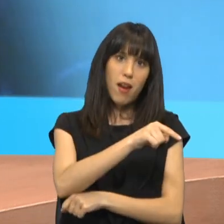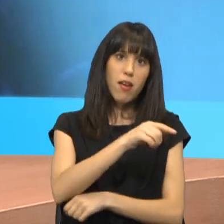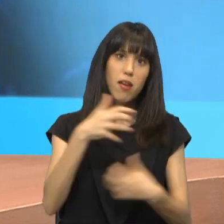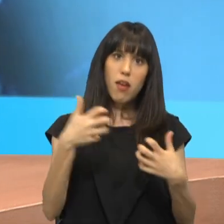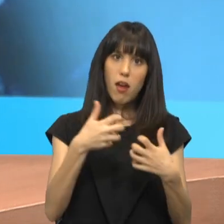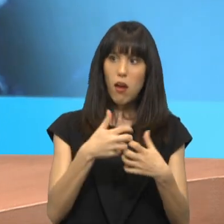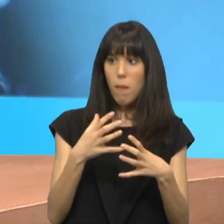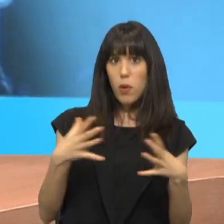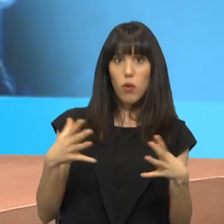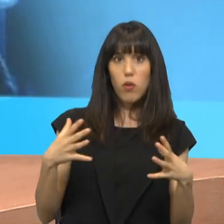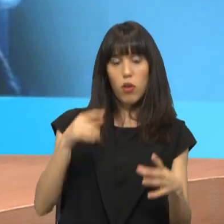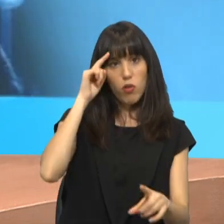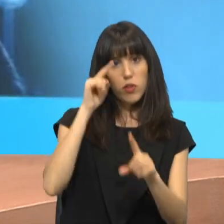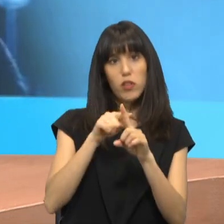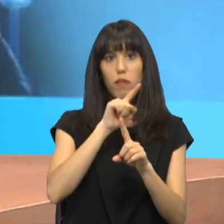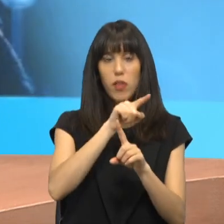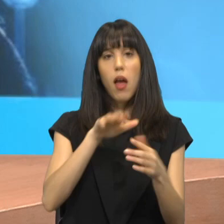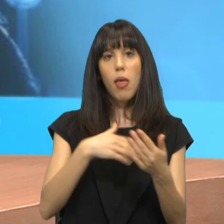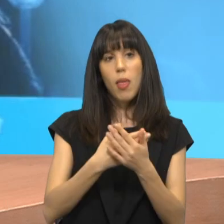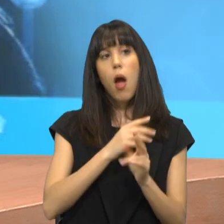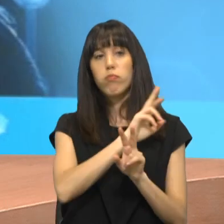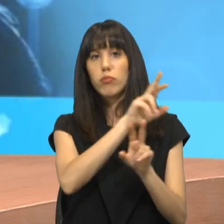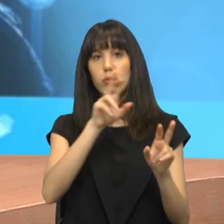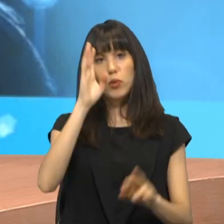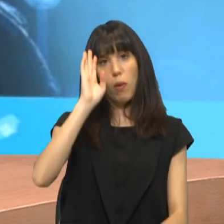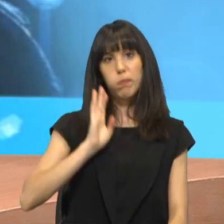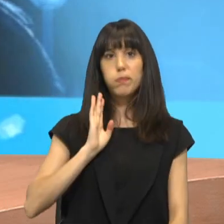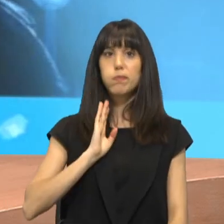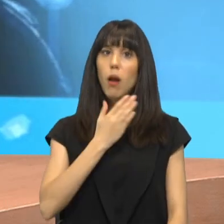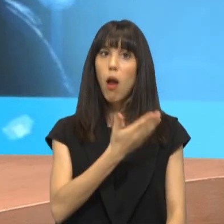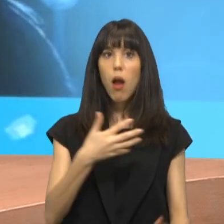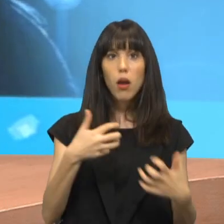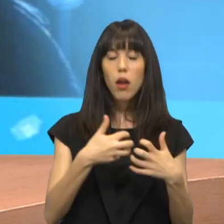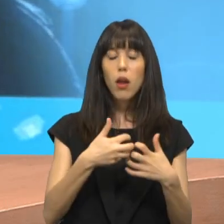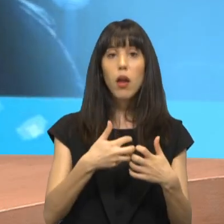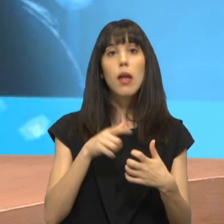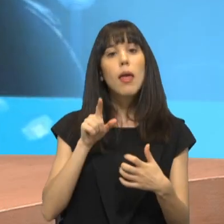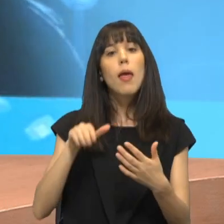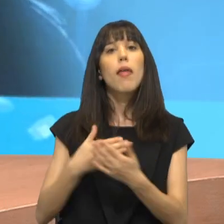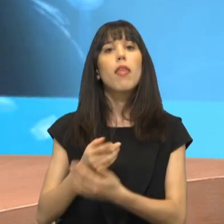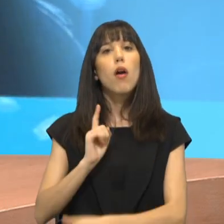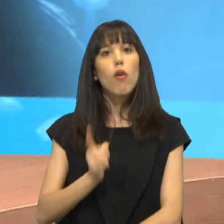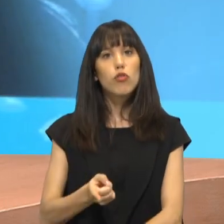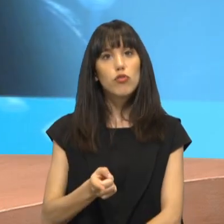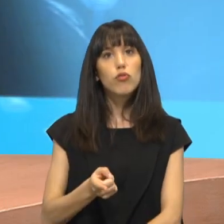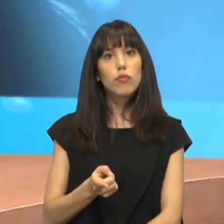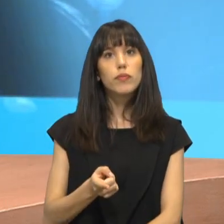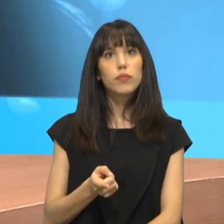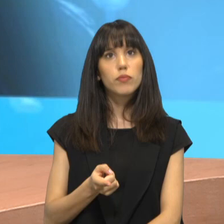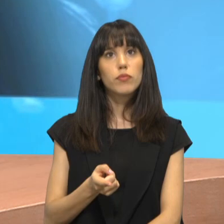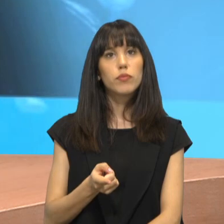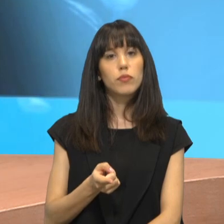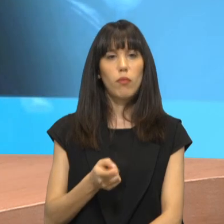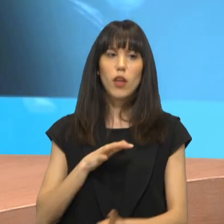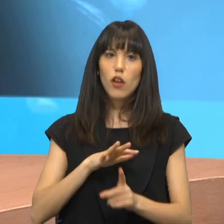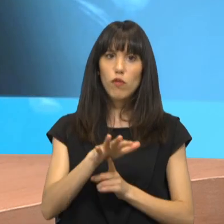guerra, para fazer um determinado número de comissões militares, e isso trouxe consigo também impactos